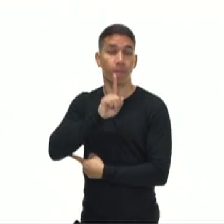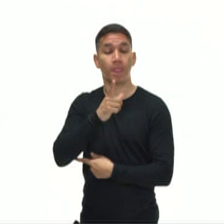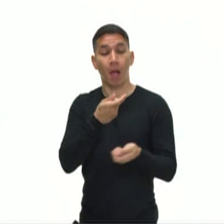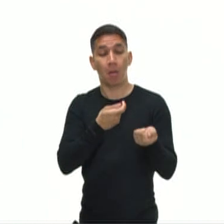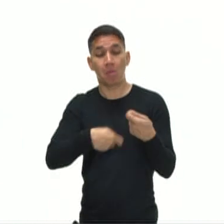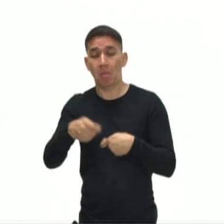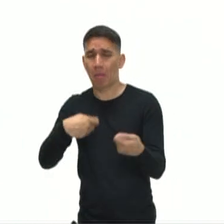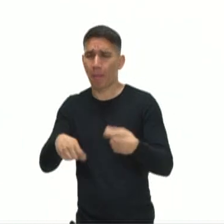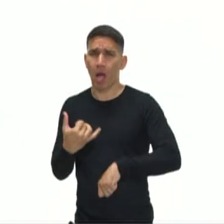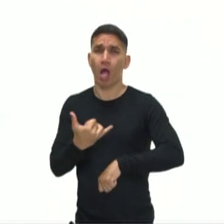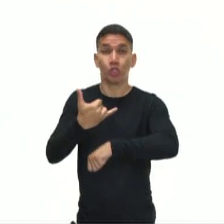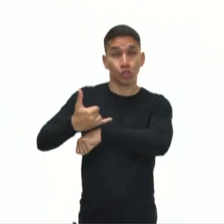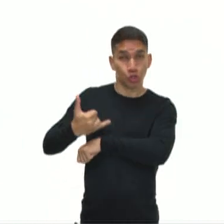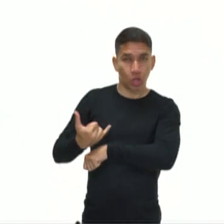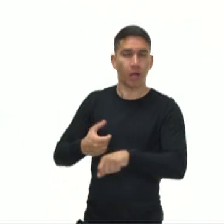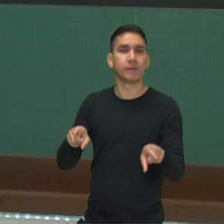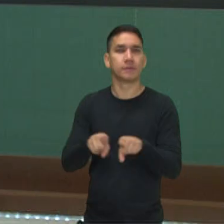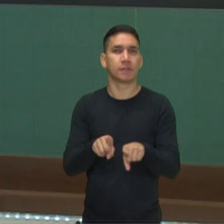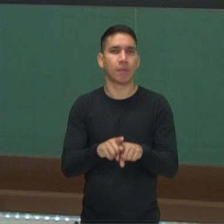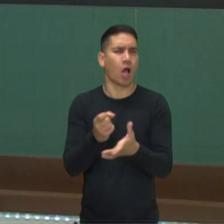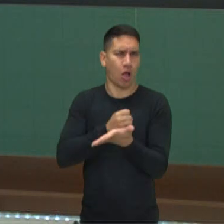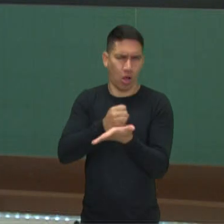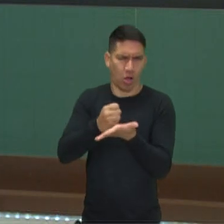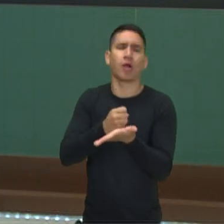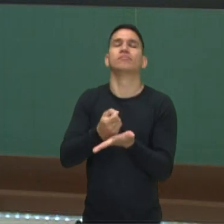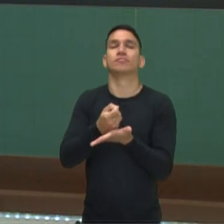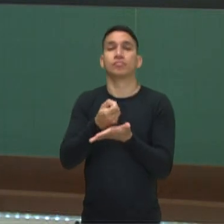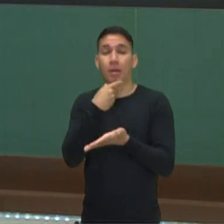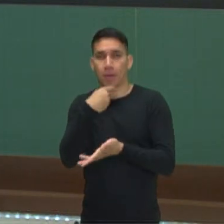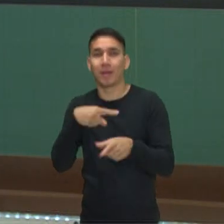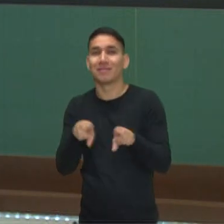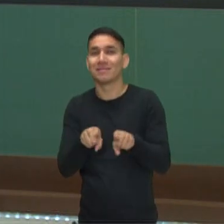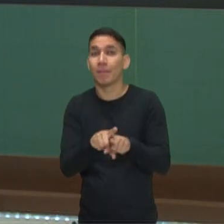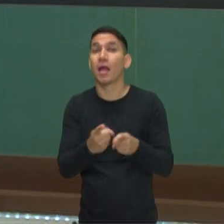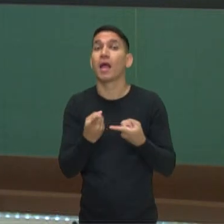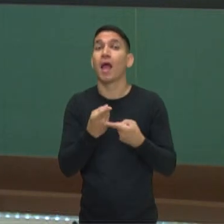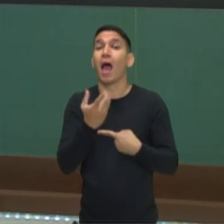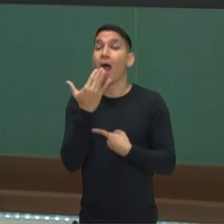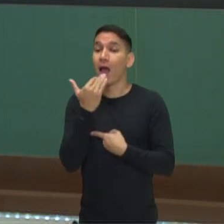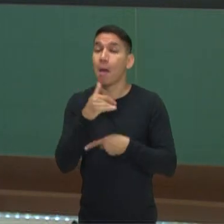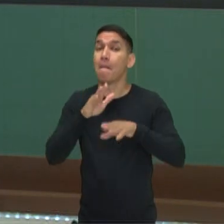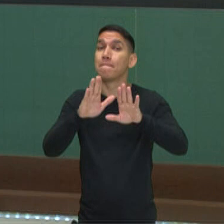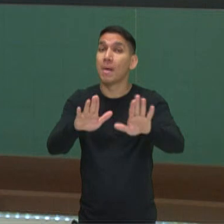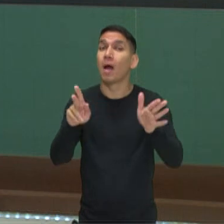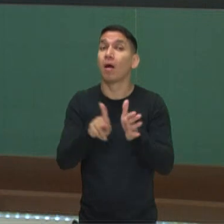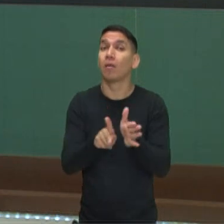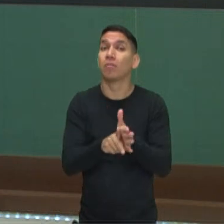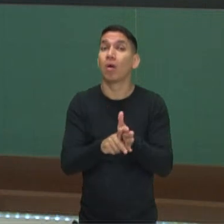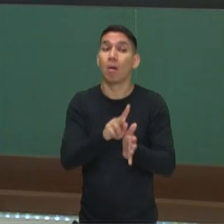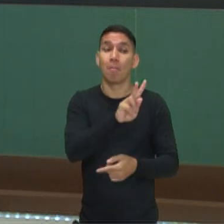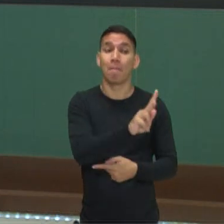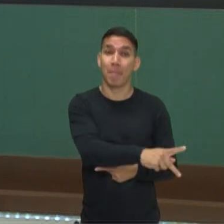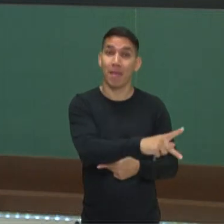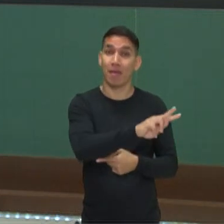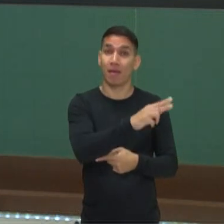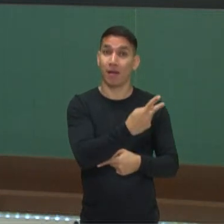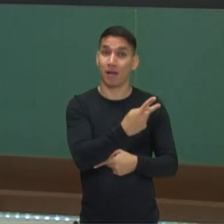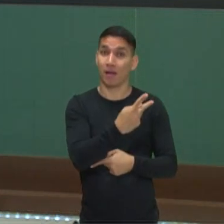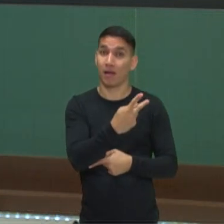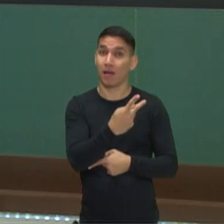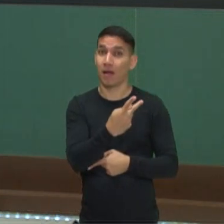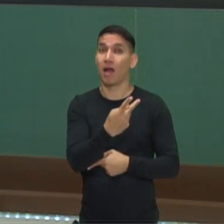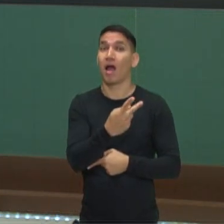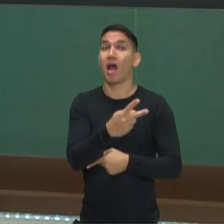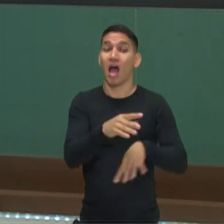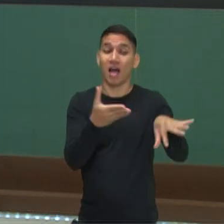e Alimentos, tá? Que fornece esse dado. Já o pH médio da vagina é 4,5,